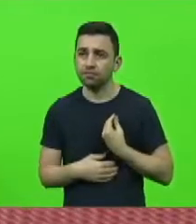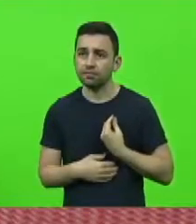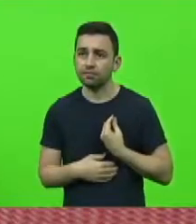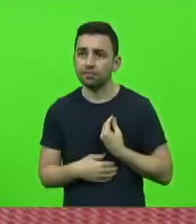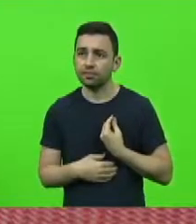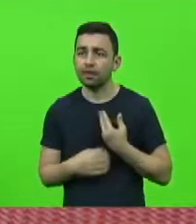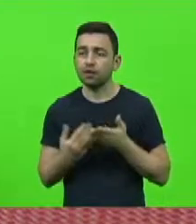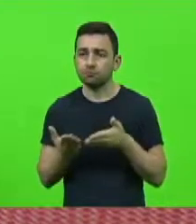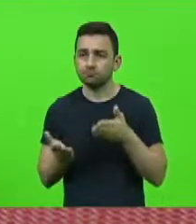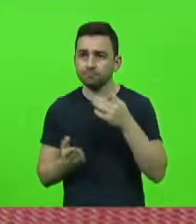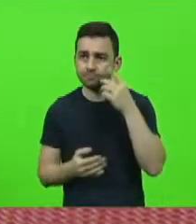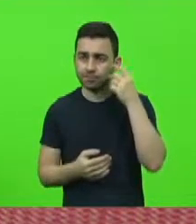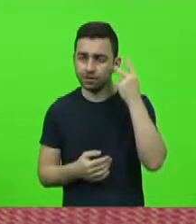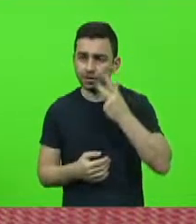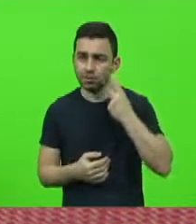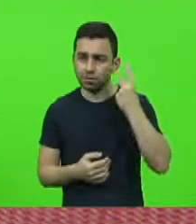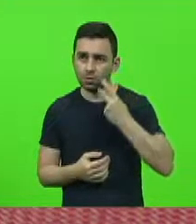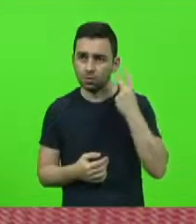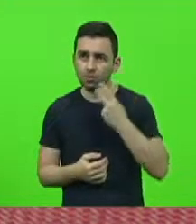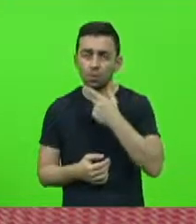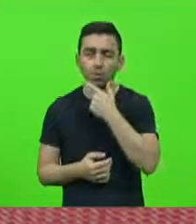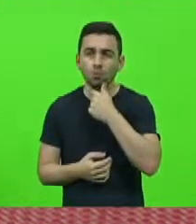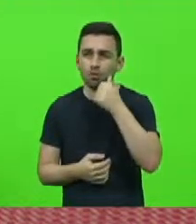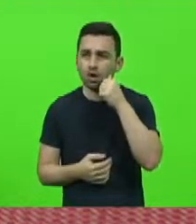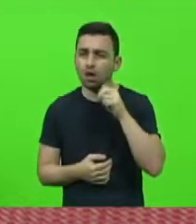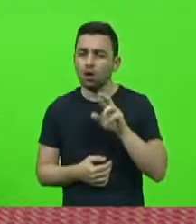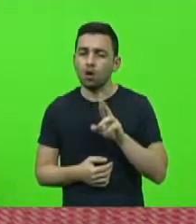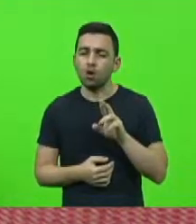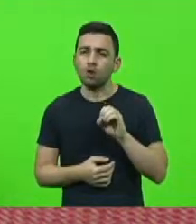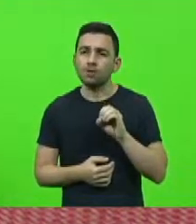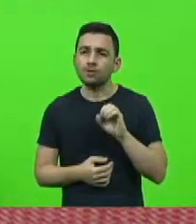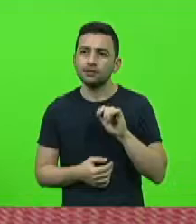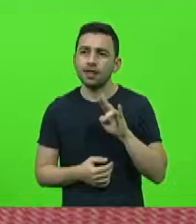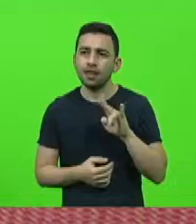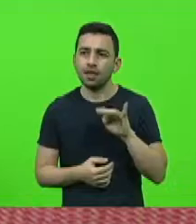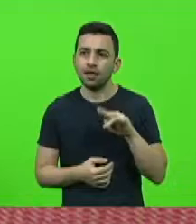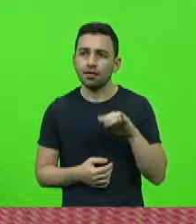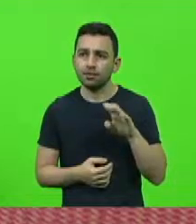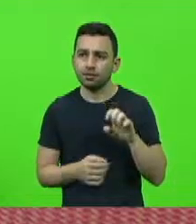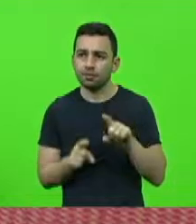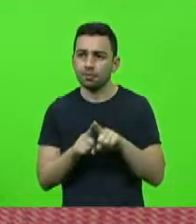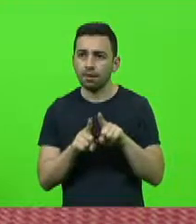das vereadoras Roselene Herbert e Ana,